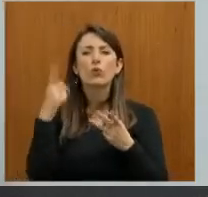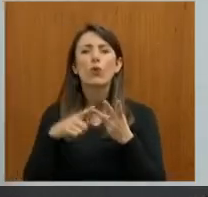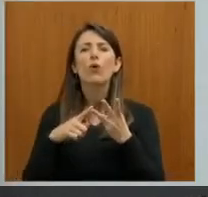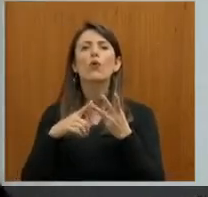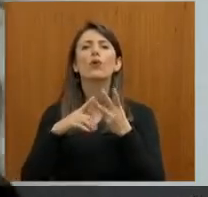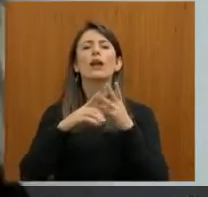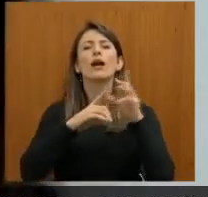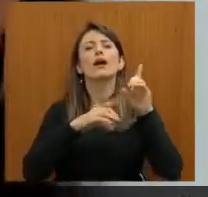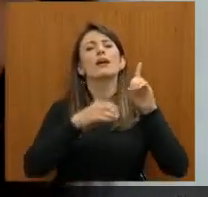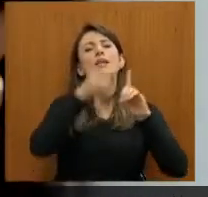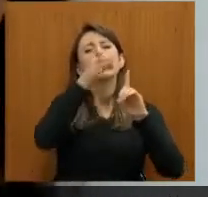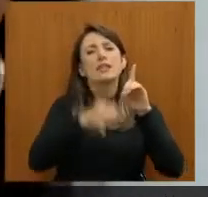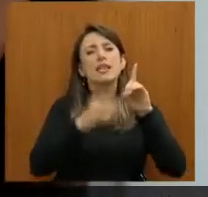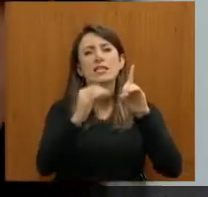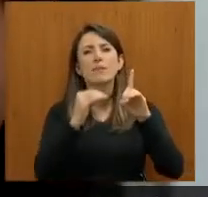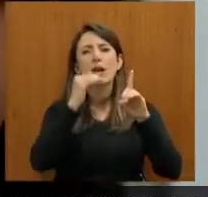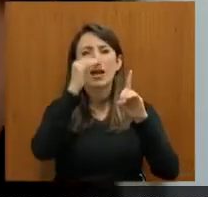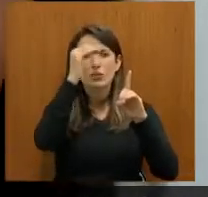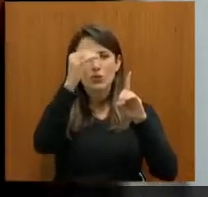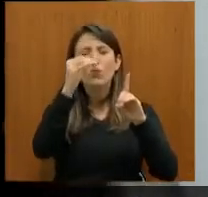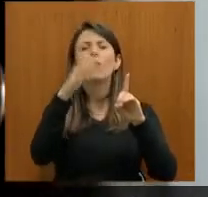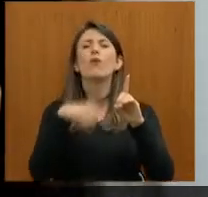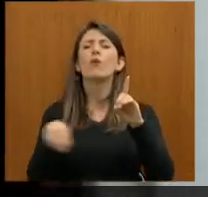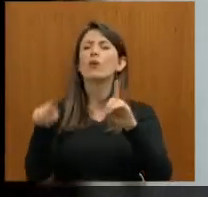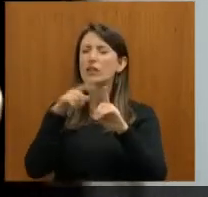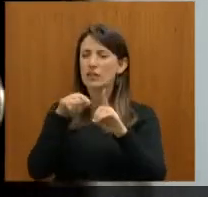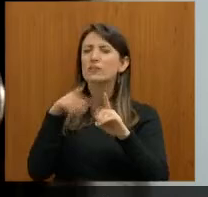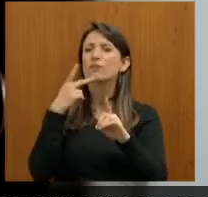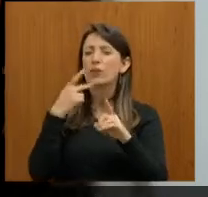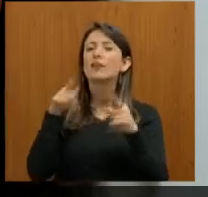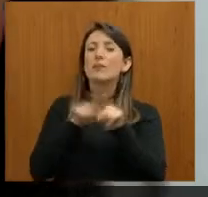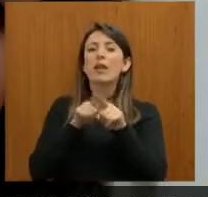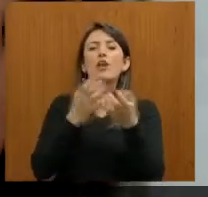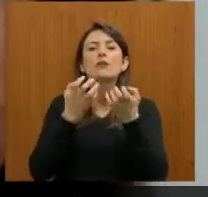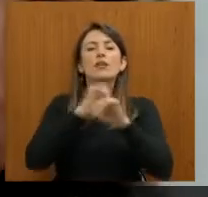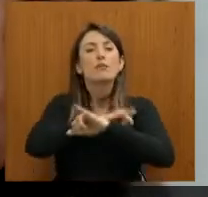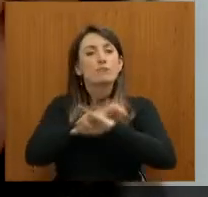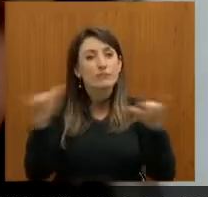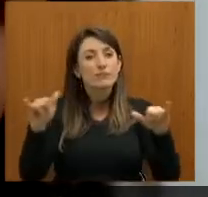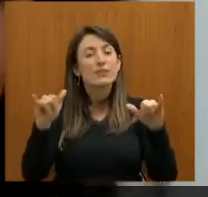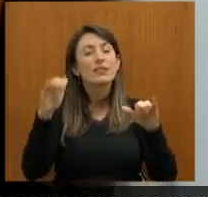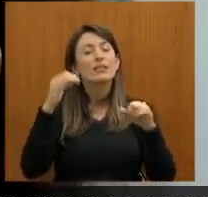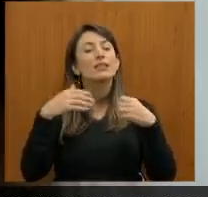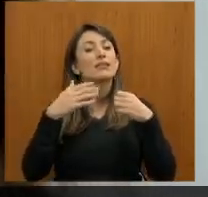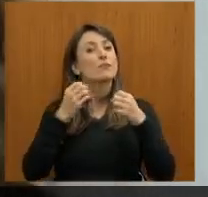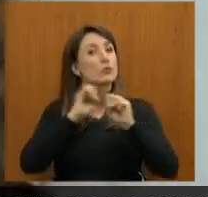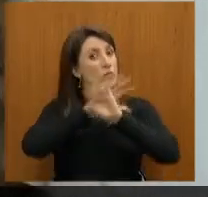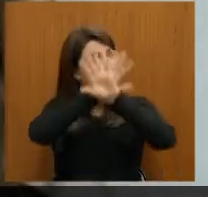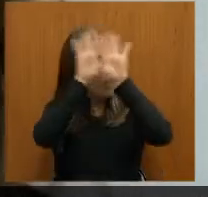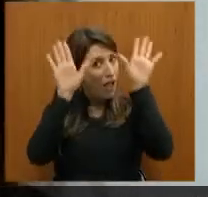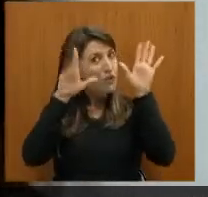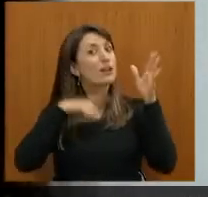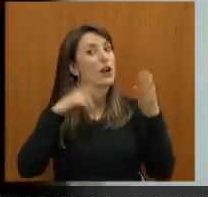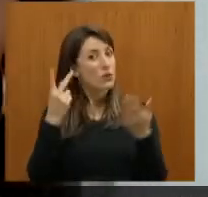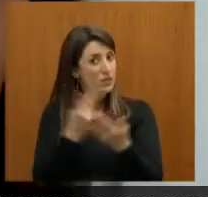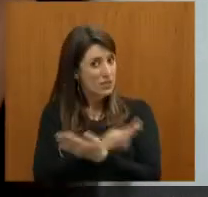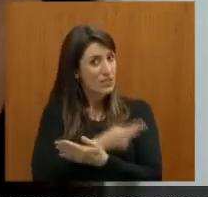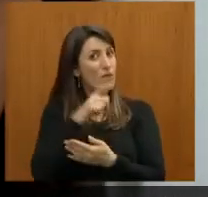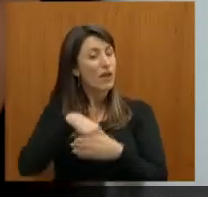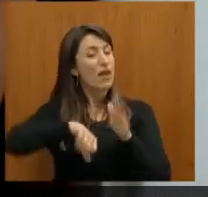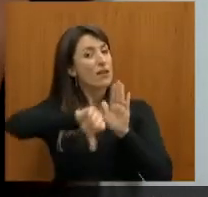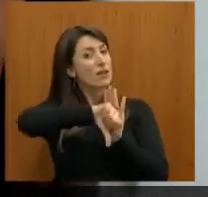deputadas aqui que eu queria deixar uma coisa muito claro muito importante que vem acontecendo e que é um crime muito novo